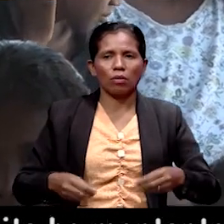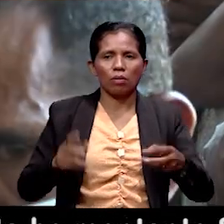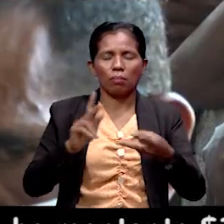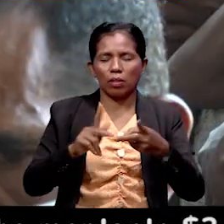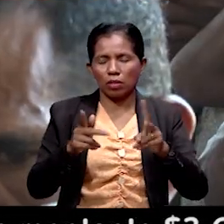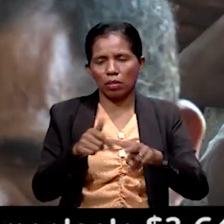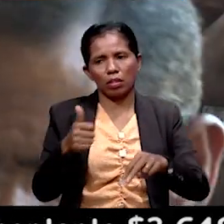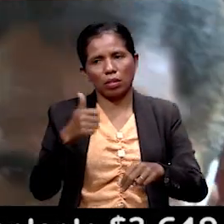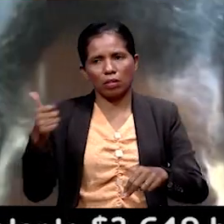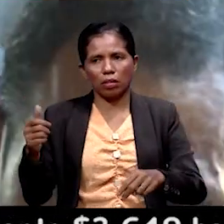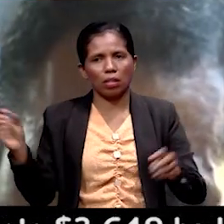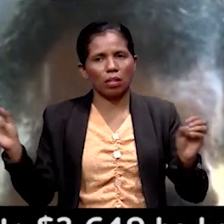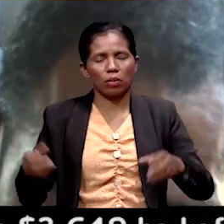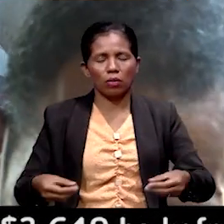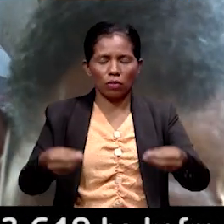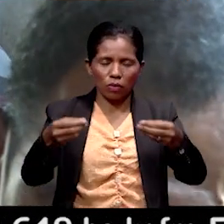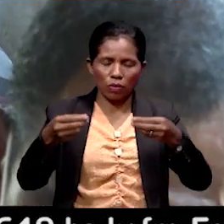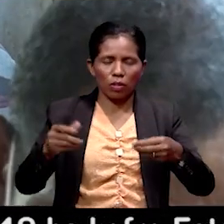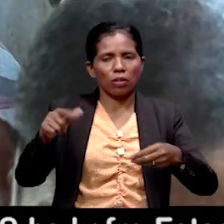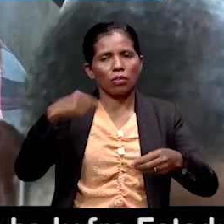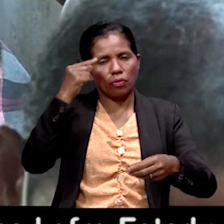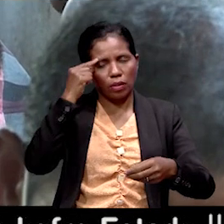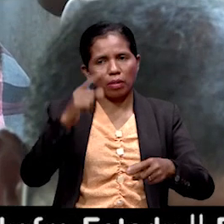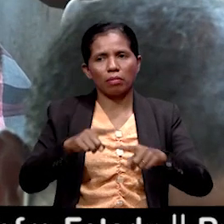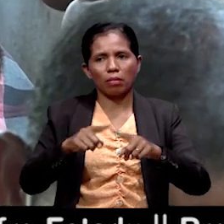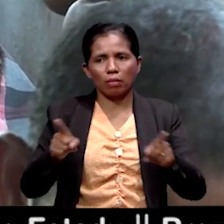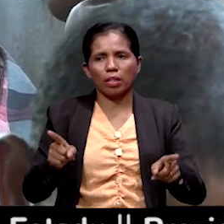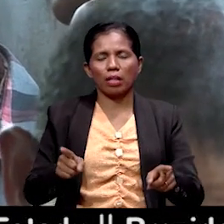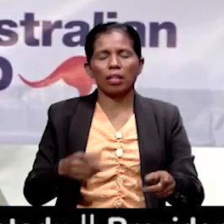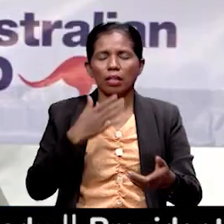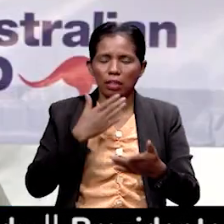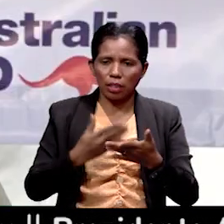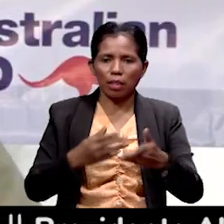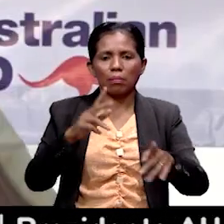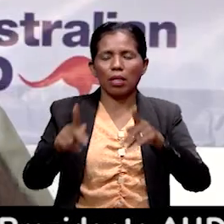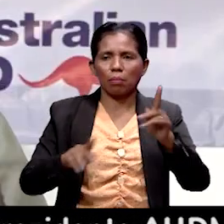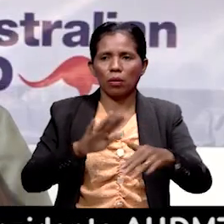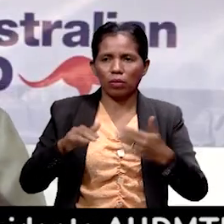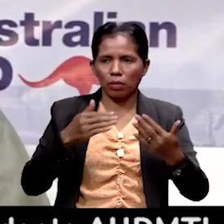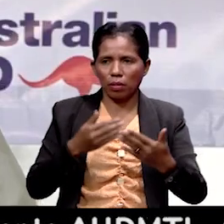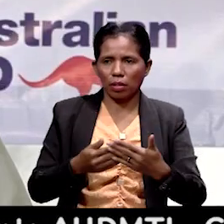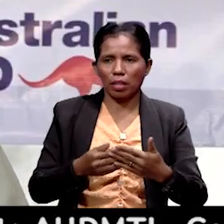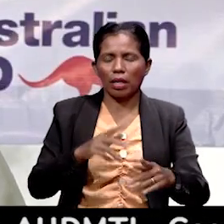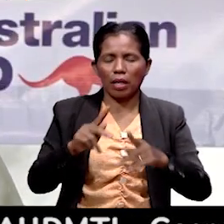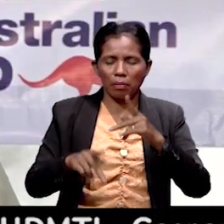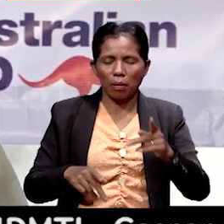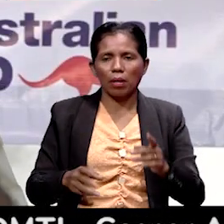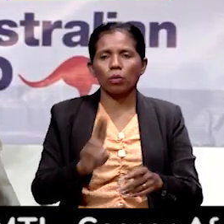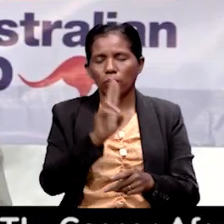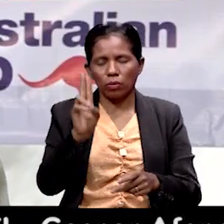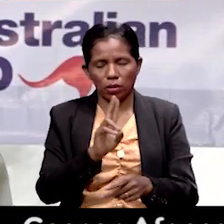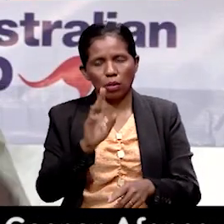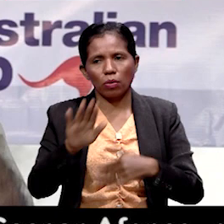Sira. Lá os halo falar para governo. Nian. Mas bem benefício, nem comunidade. A comunidade vai sair benefício, vai dar.